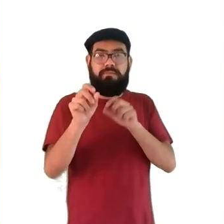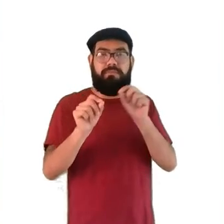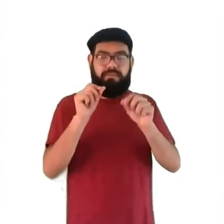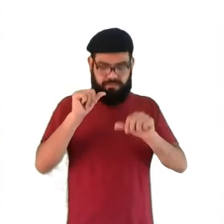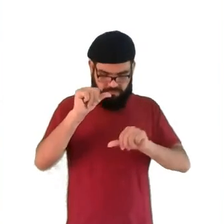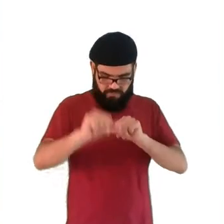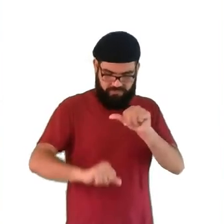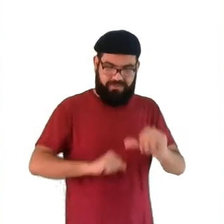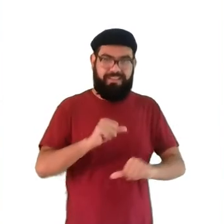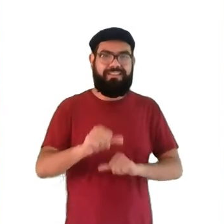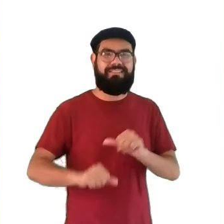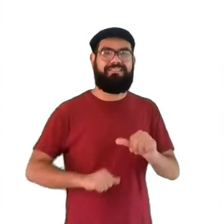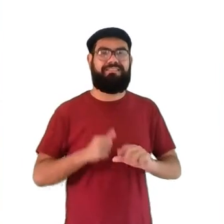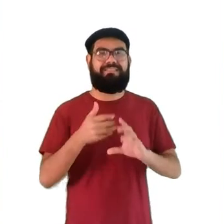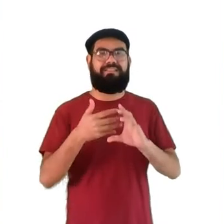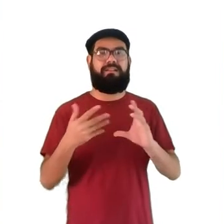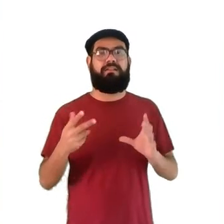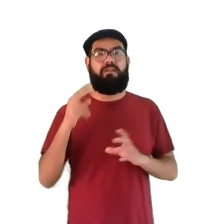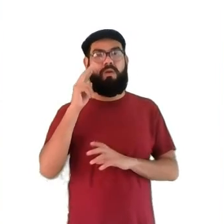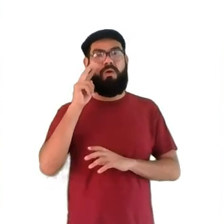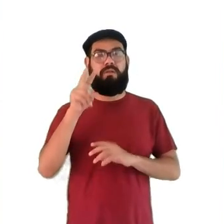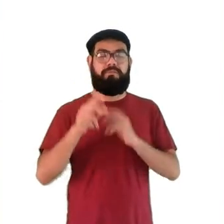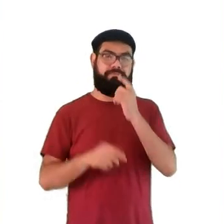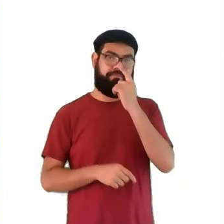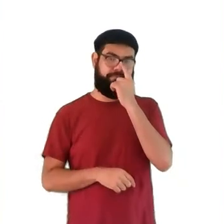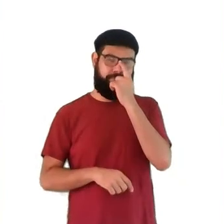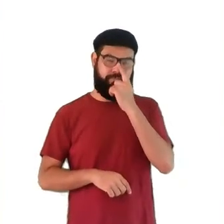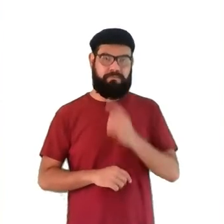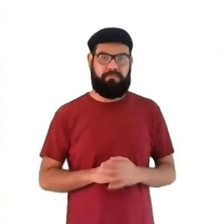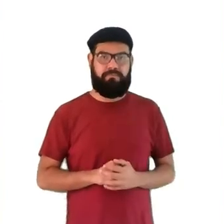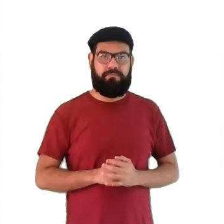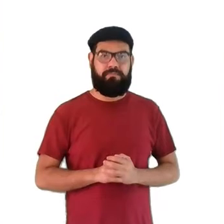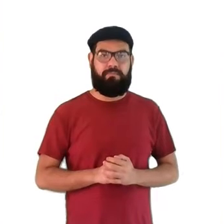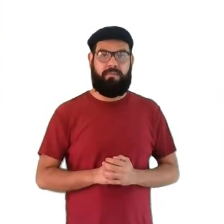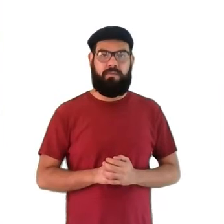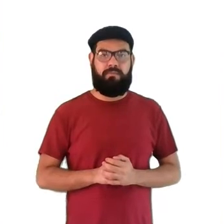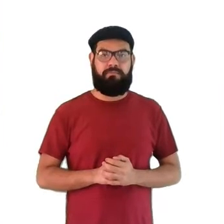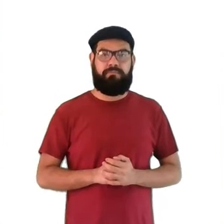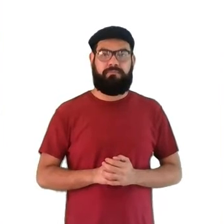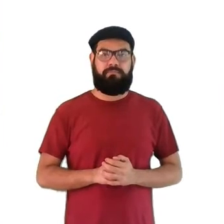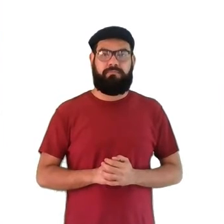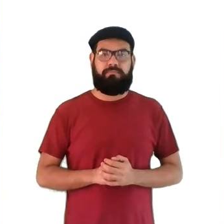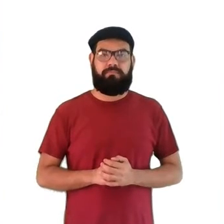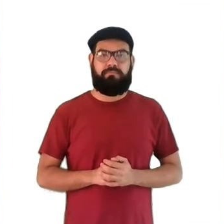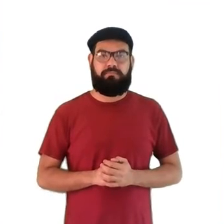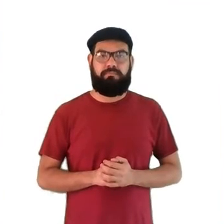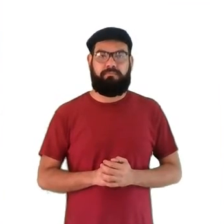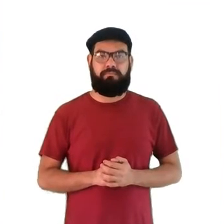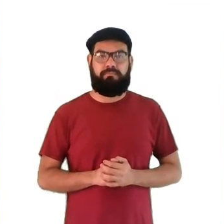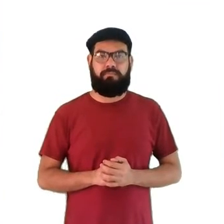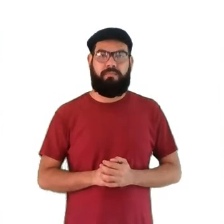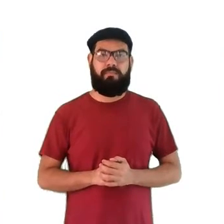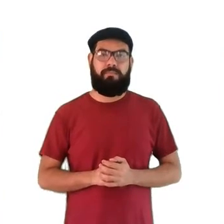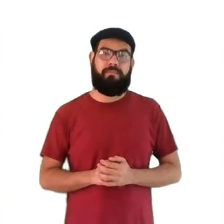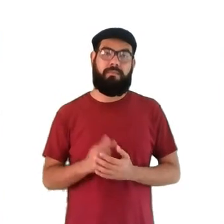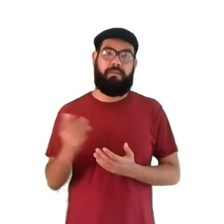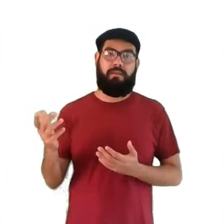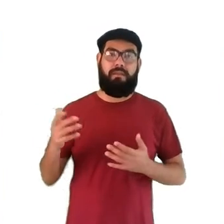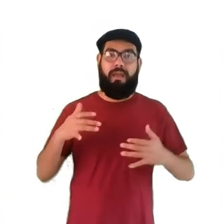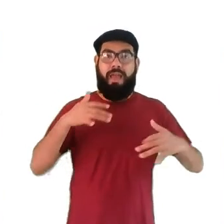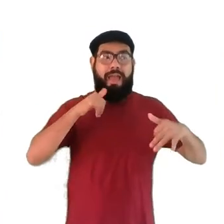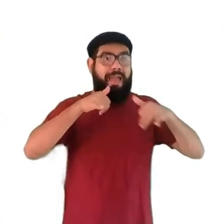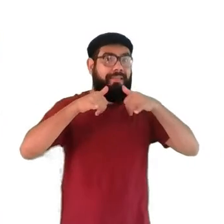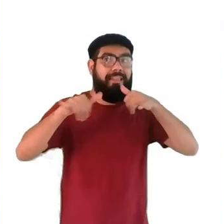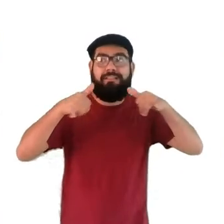essas características. Como eu falei para vocês, por ser uma fase, né, de energia, então a gente percebe